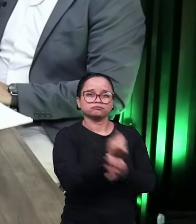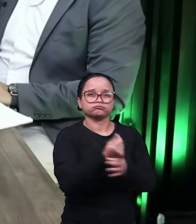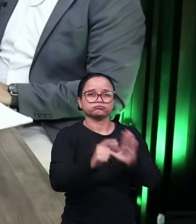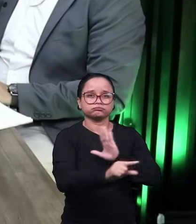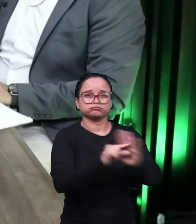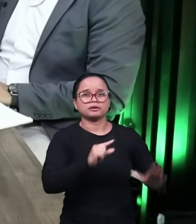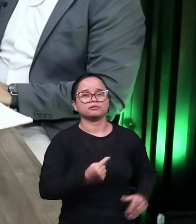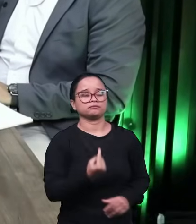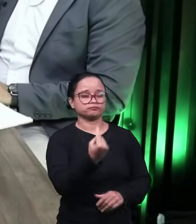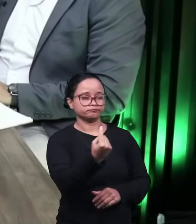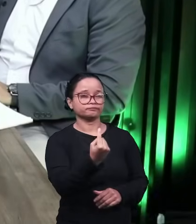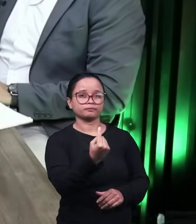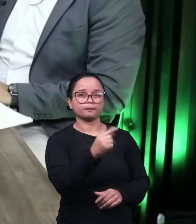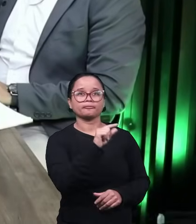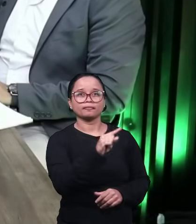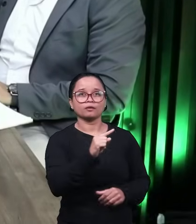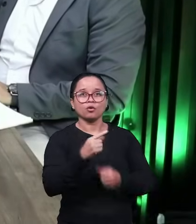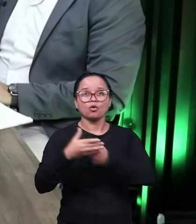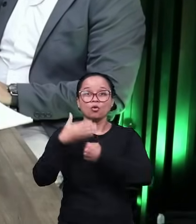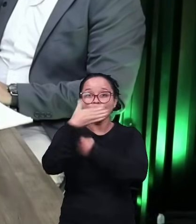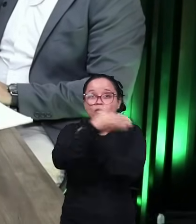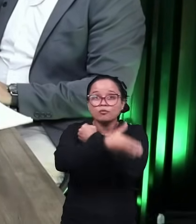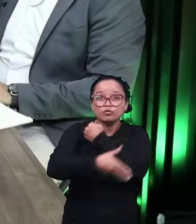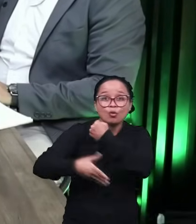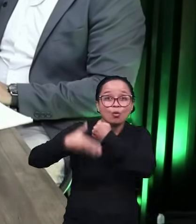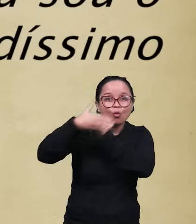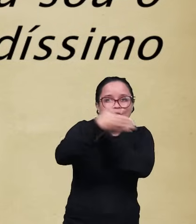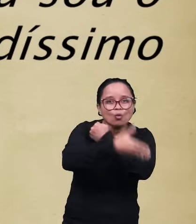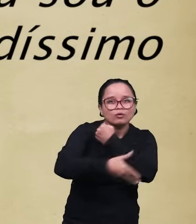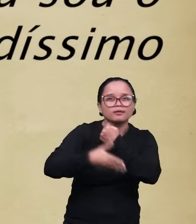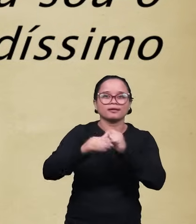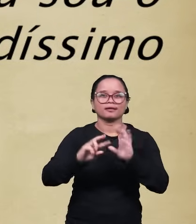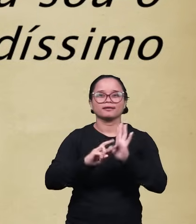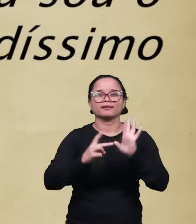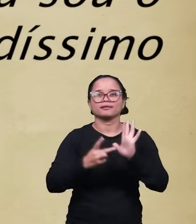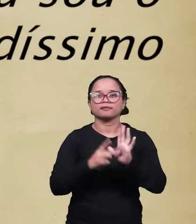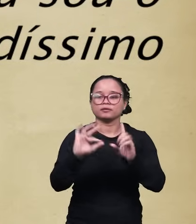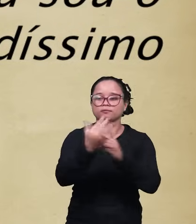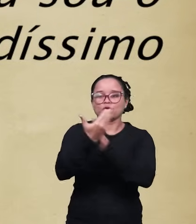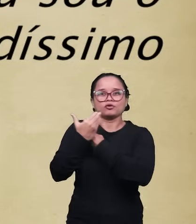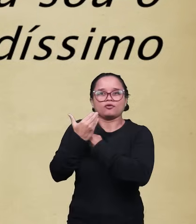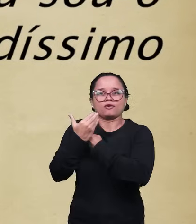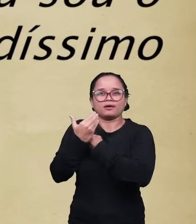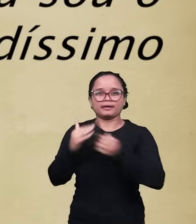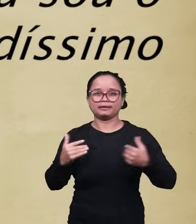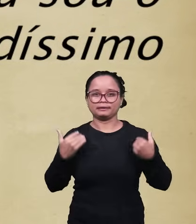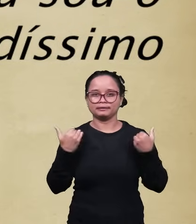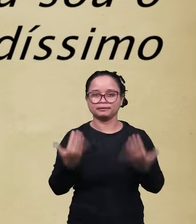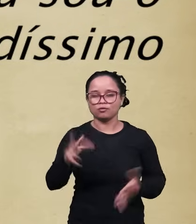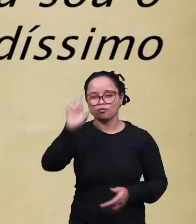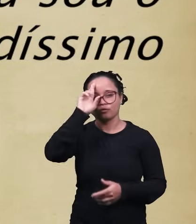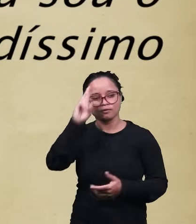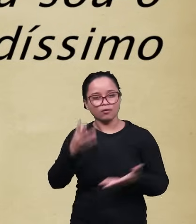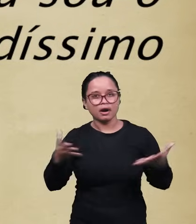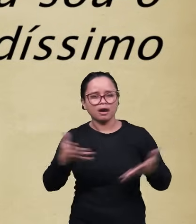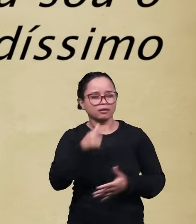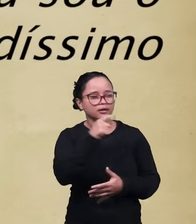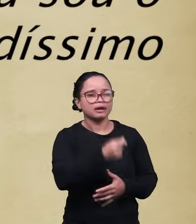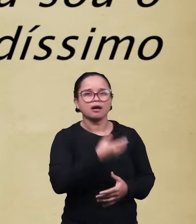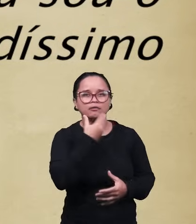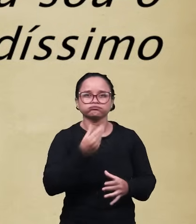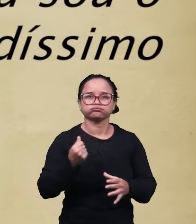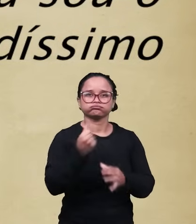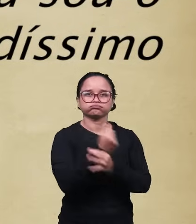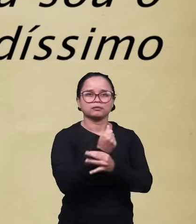1, acerca do escudo, a proteção. O Senhor, ele geraria a Abrão ali